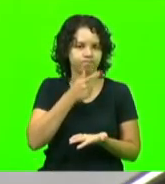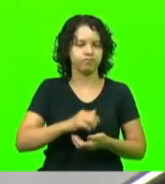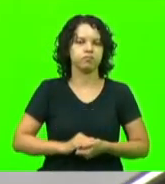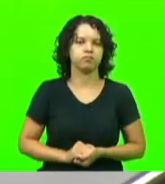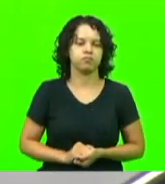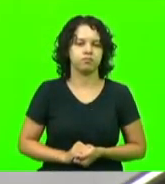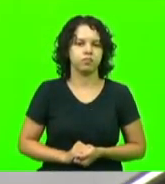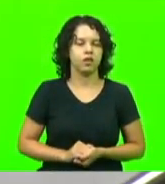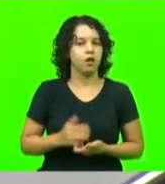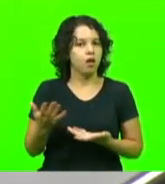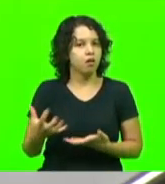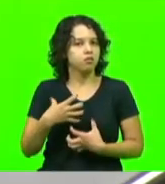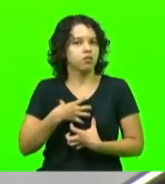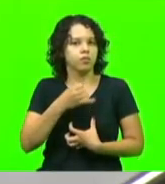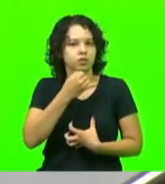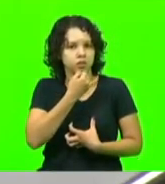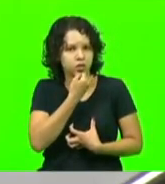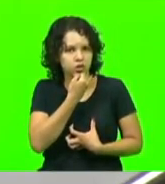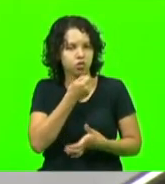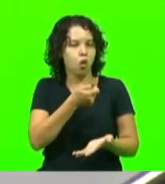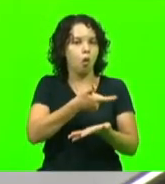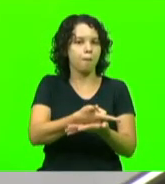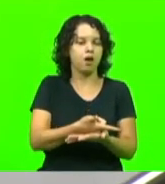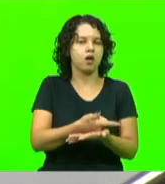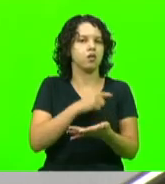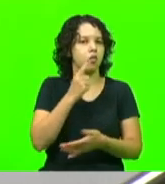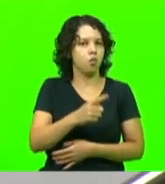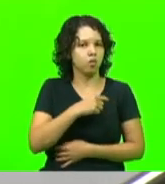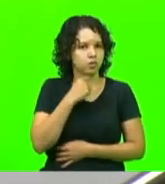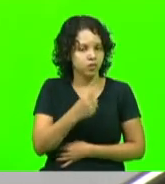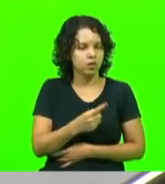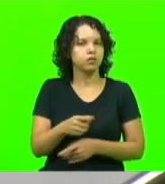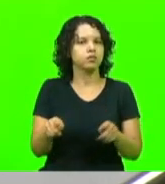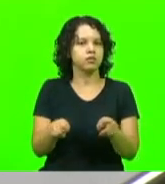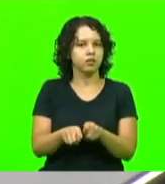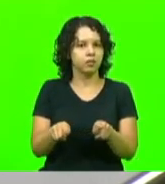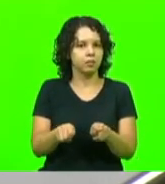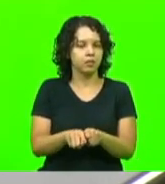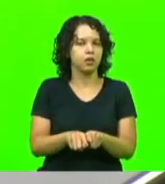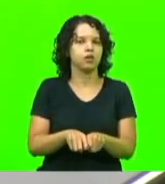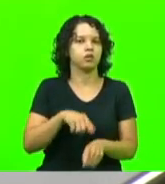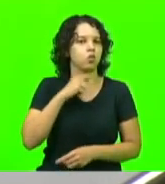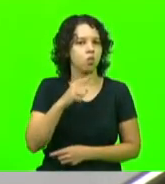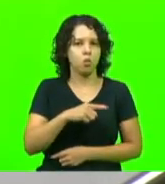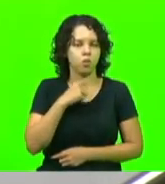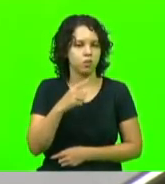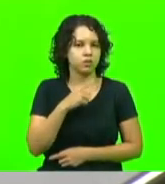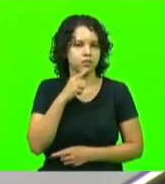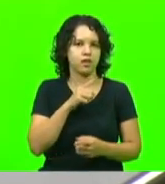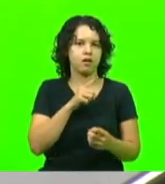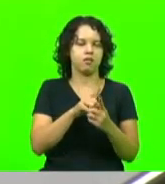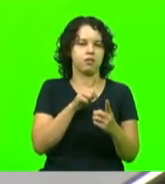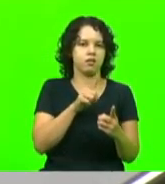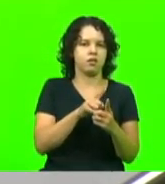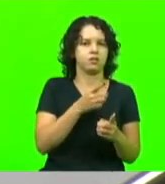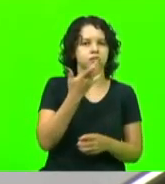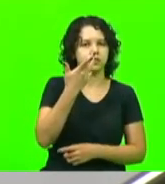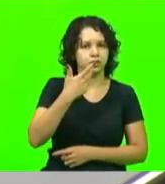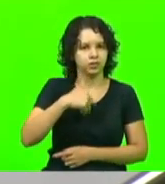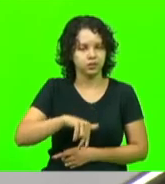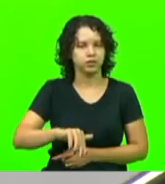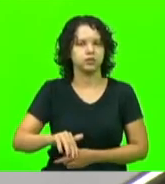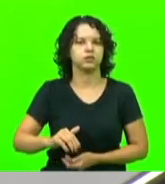de não conseguir um medicamento, ainda a decepção com relação a não conseguir atender a criança. Poucas